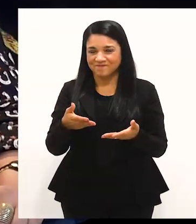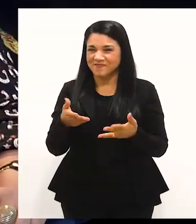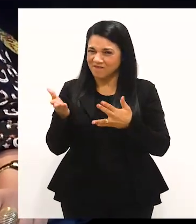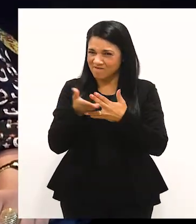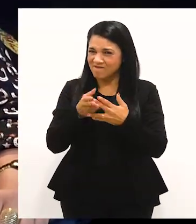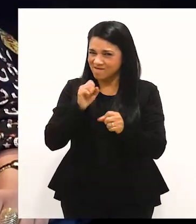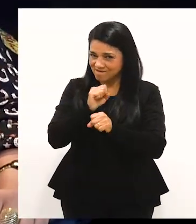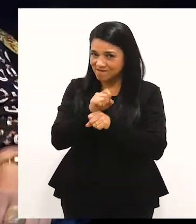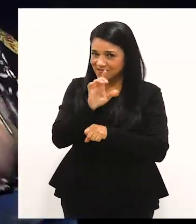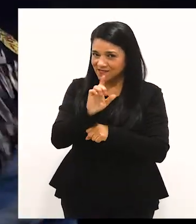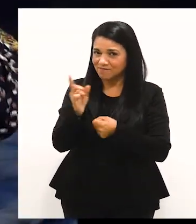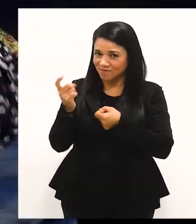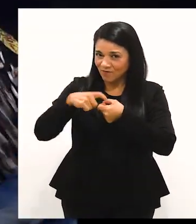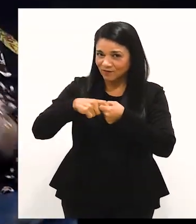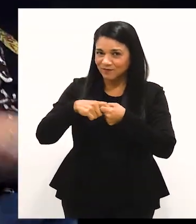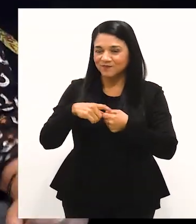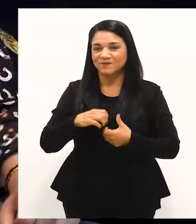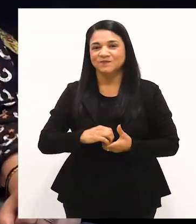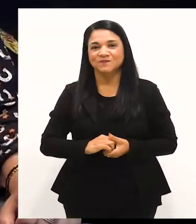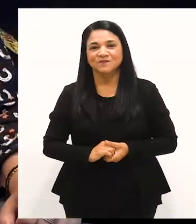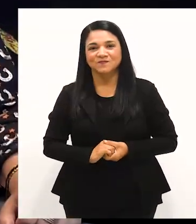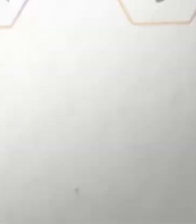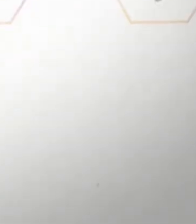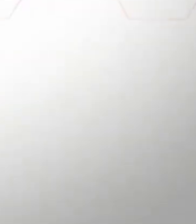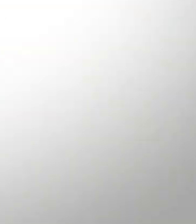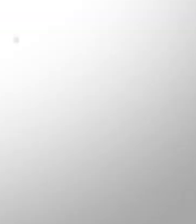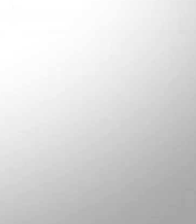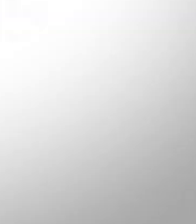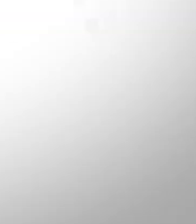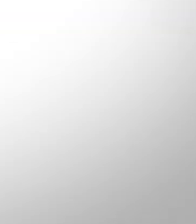atuais. Tá bom? Fica com a gente que a gente já volta.